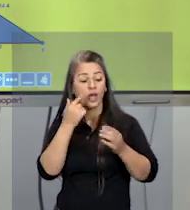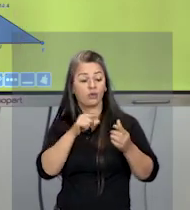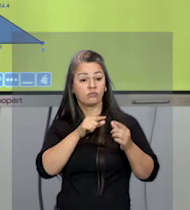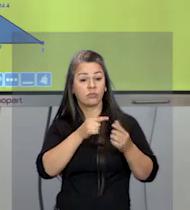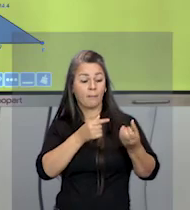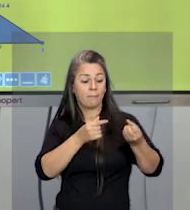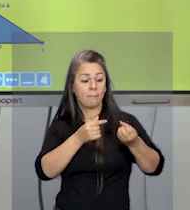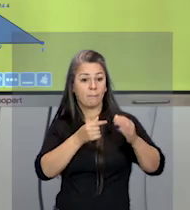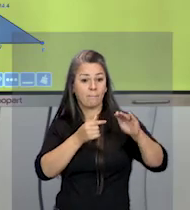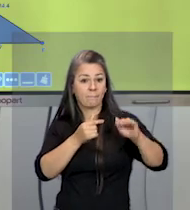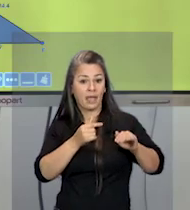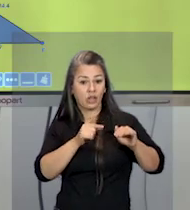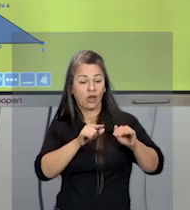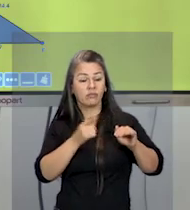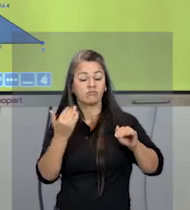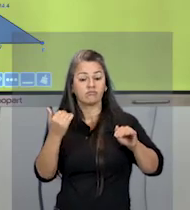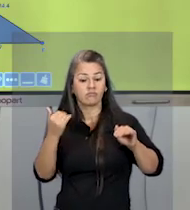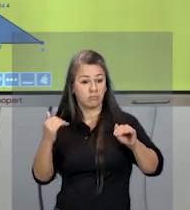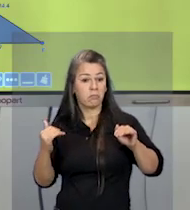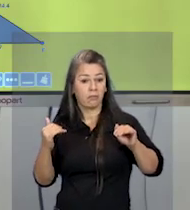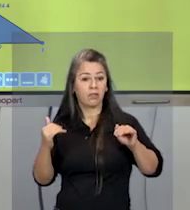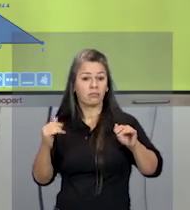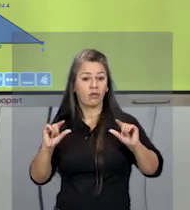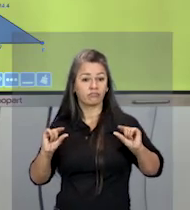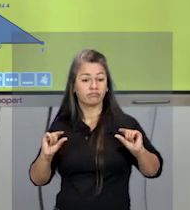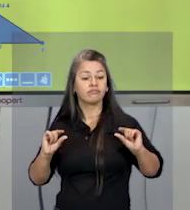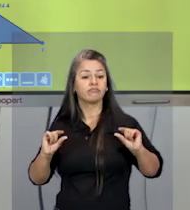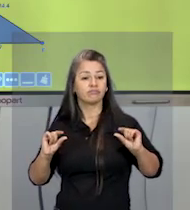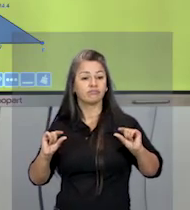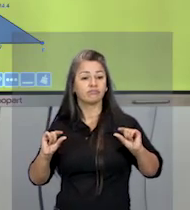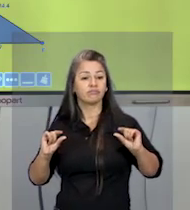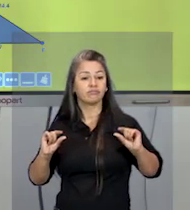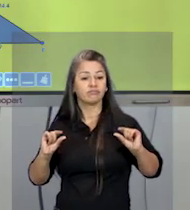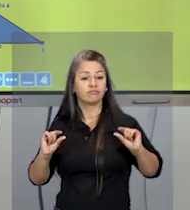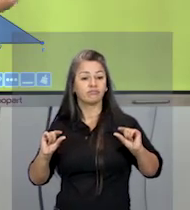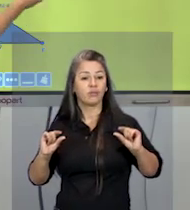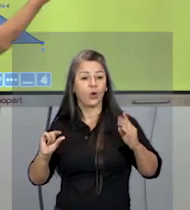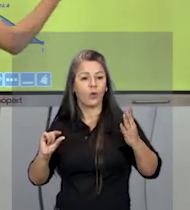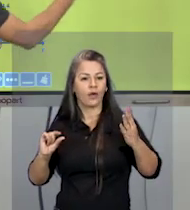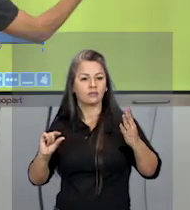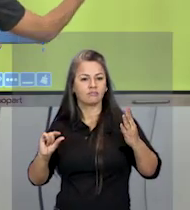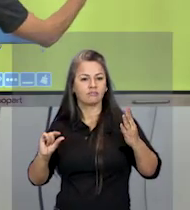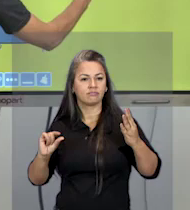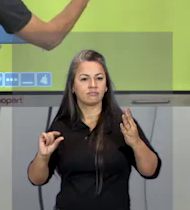desse, maior desse com o maior desse, intermediário com o intermediário. Qual que é o menor? 4.